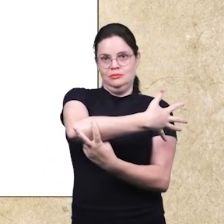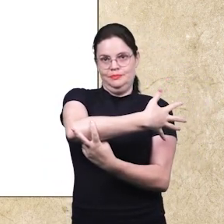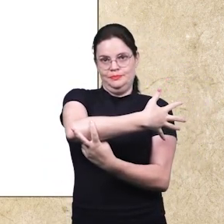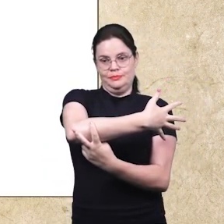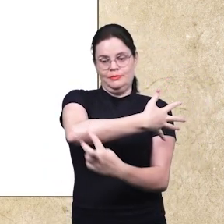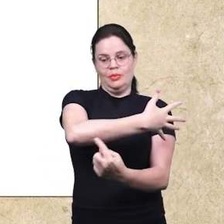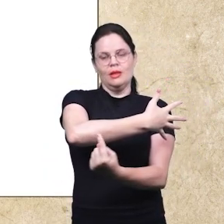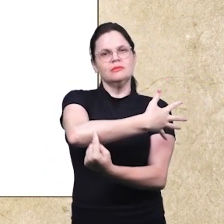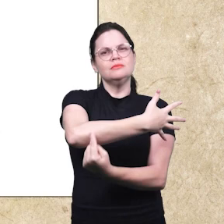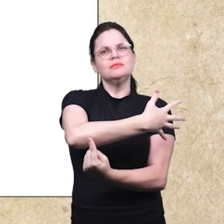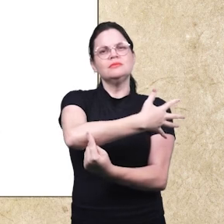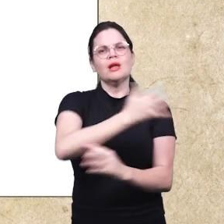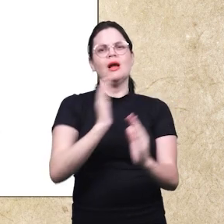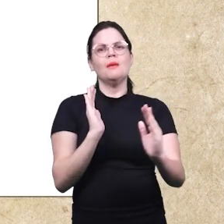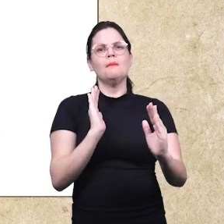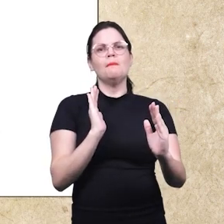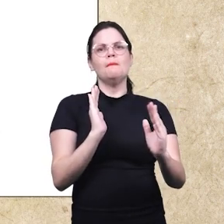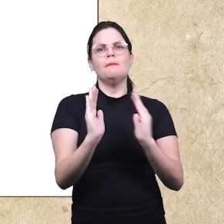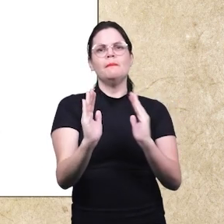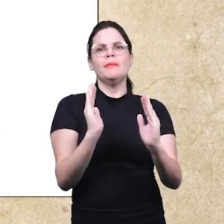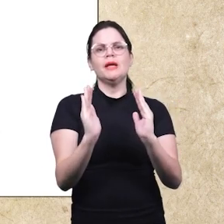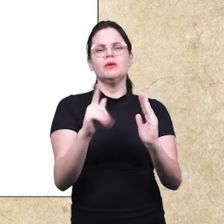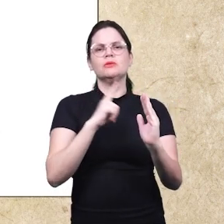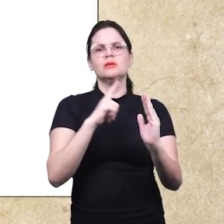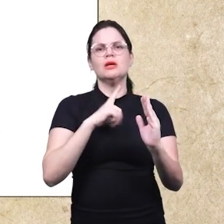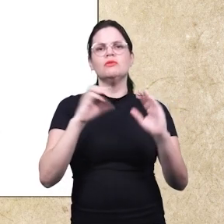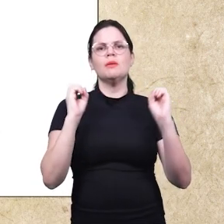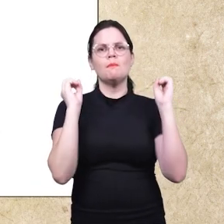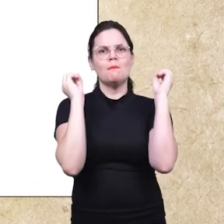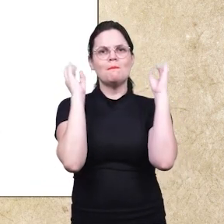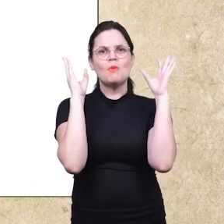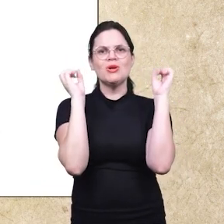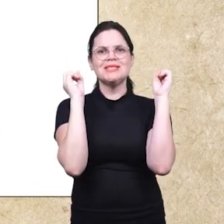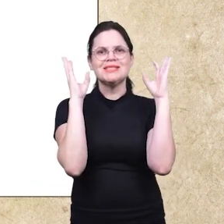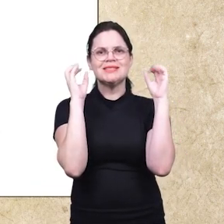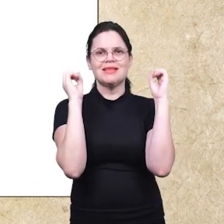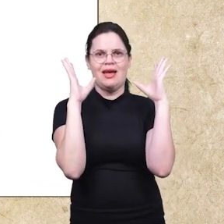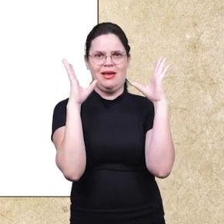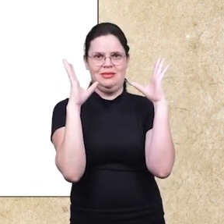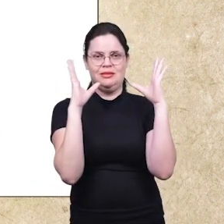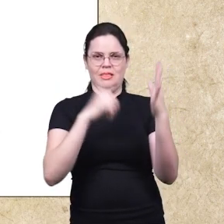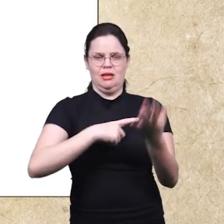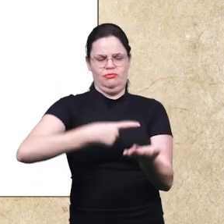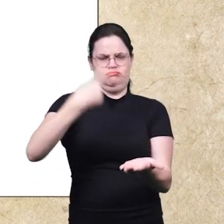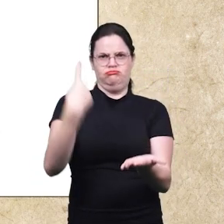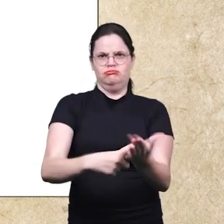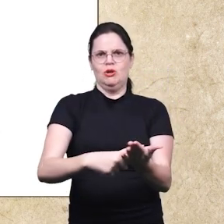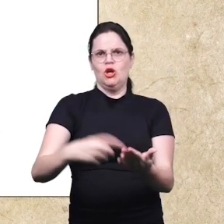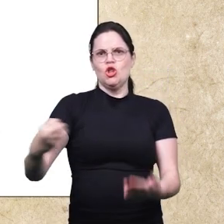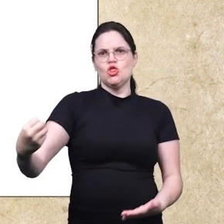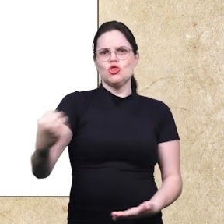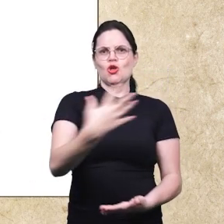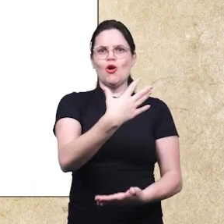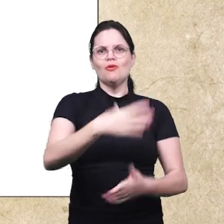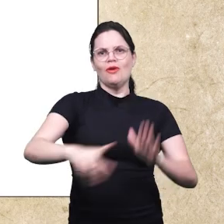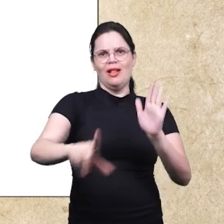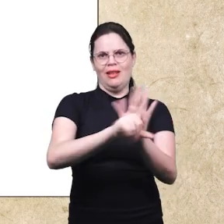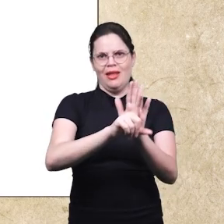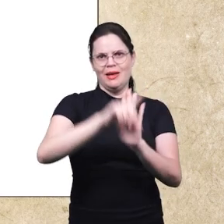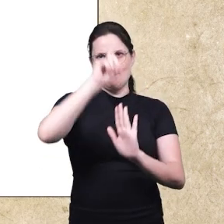primeiro acordo, quando se vê ali a figueira cheia de folhas e